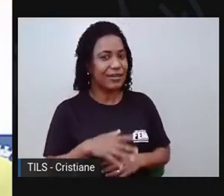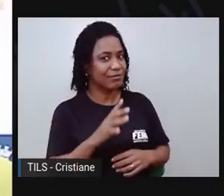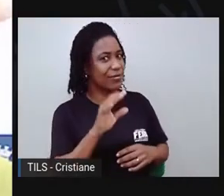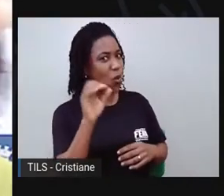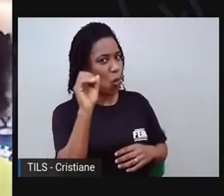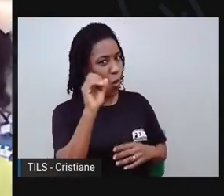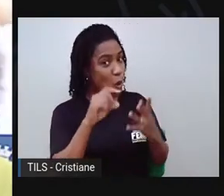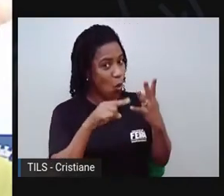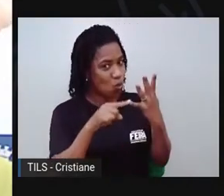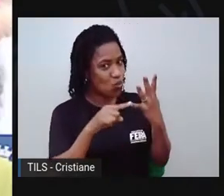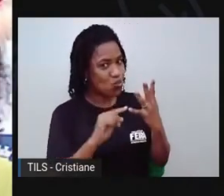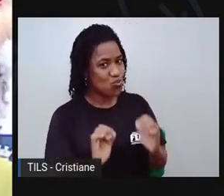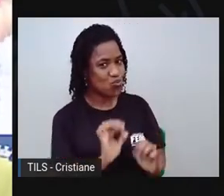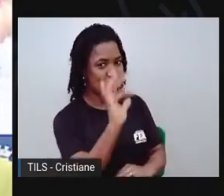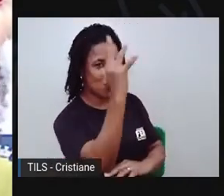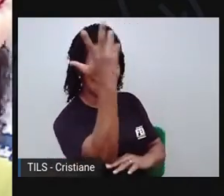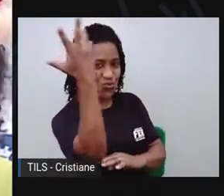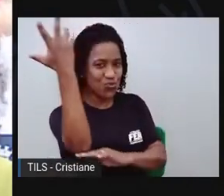outono.